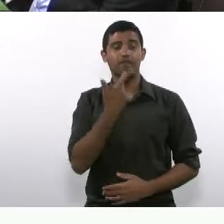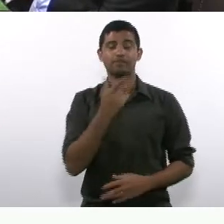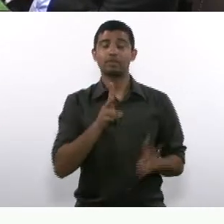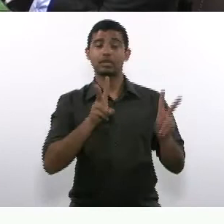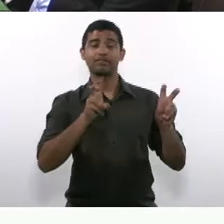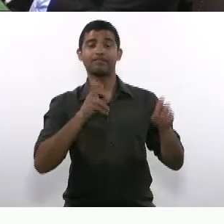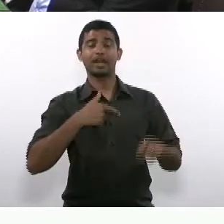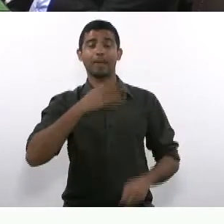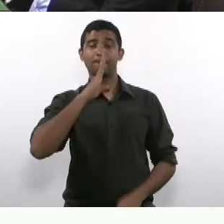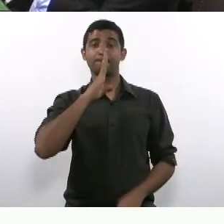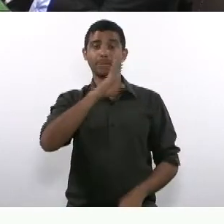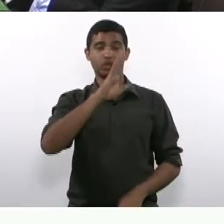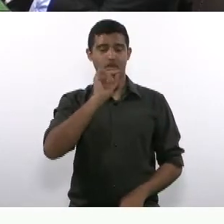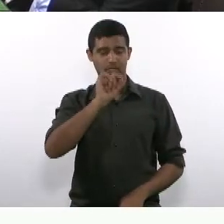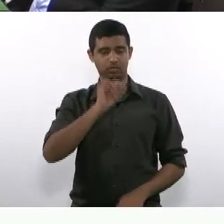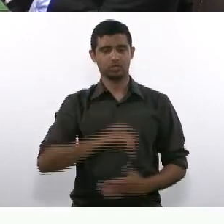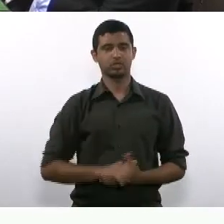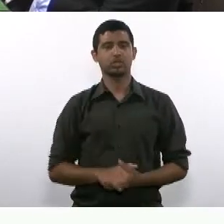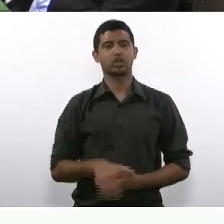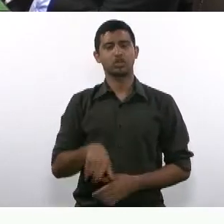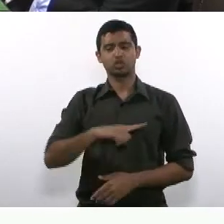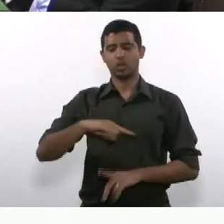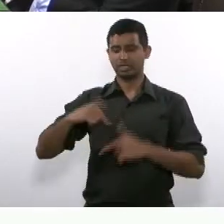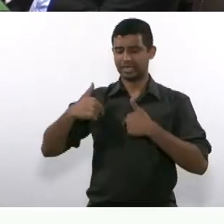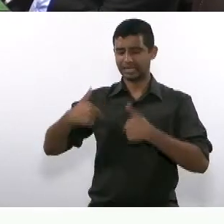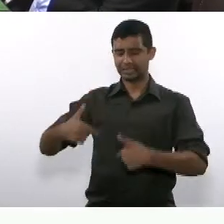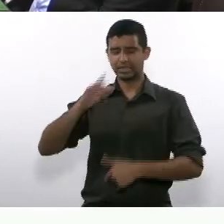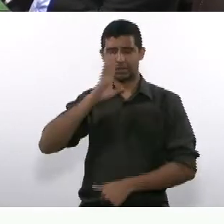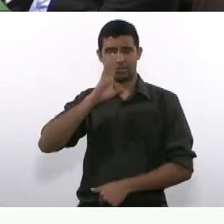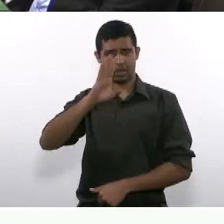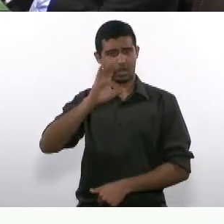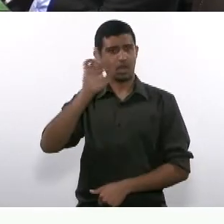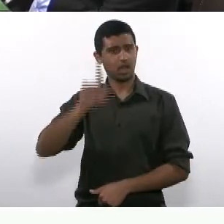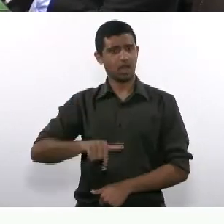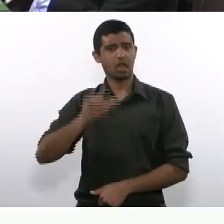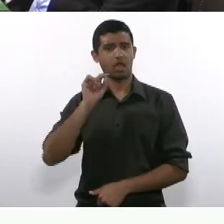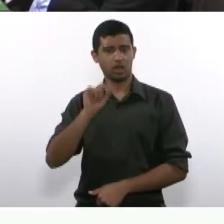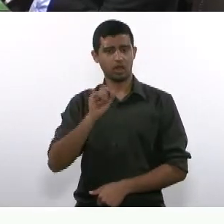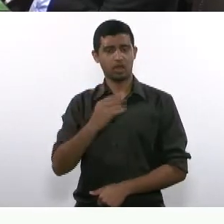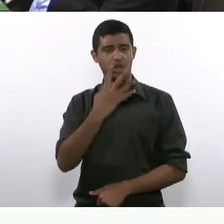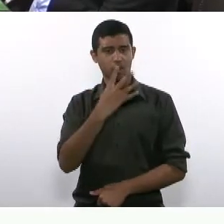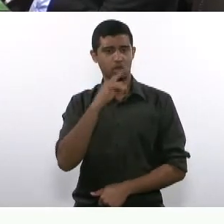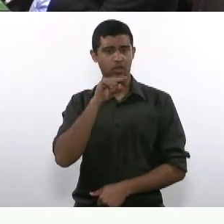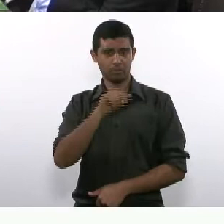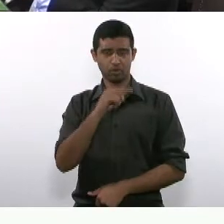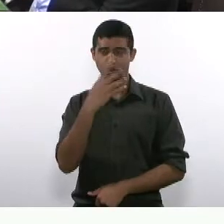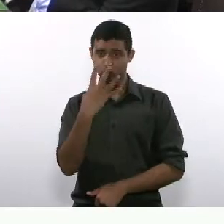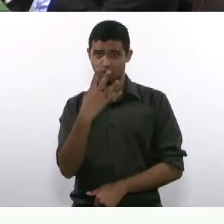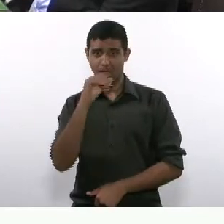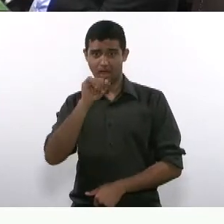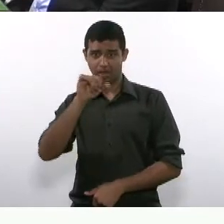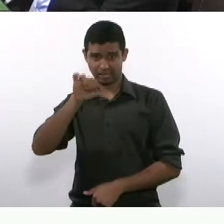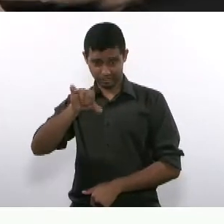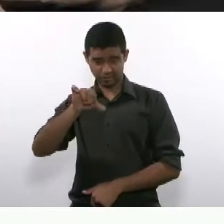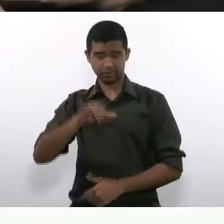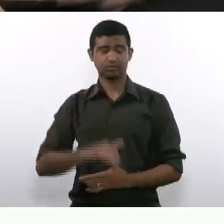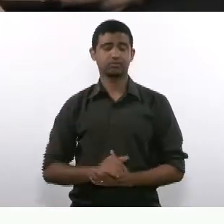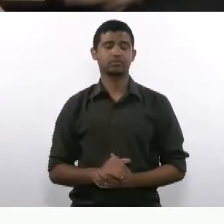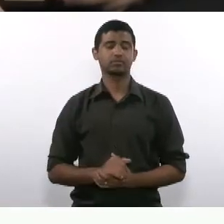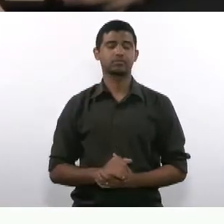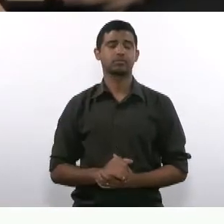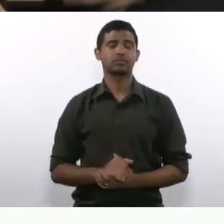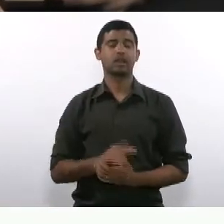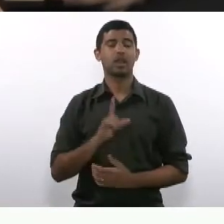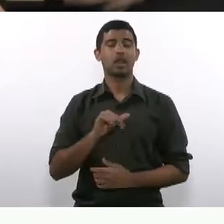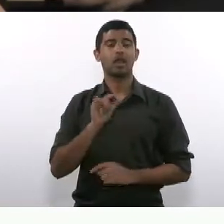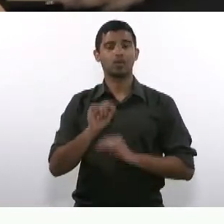prioridade, a nossa ação prioritária a ser suplementada seria a 4489, que é o Fomento, Promoção e Desenvolvimento